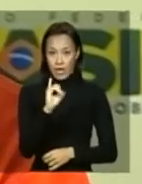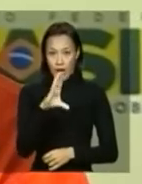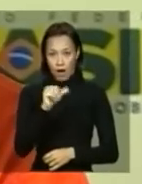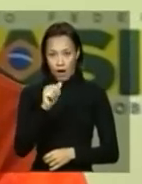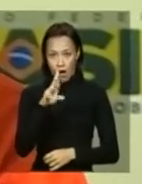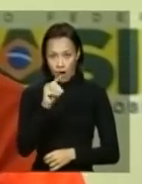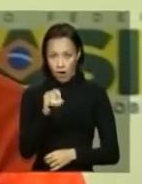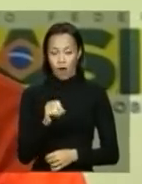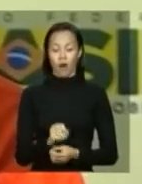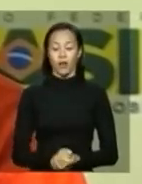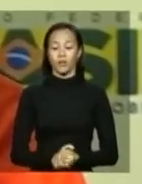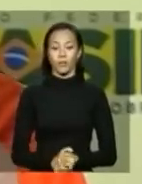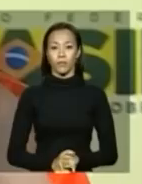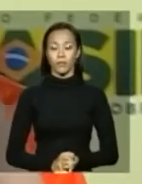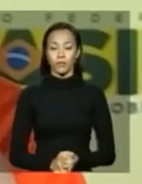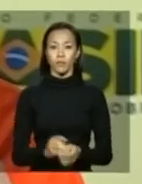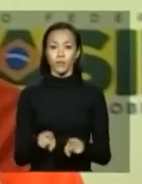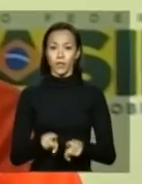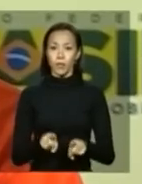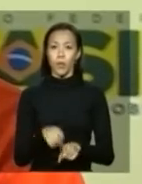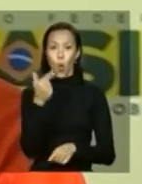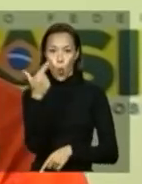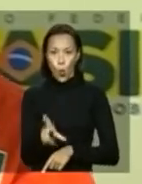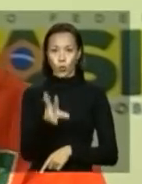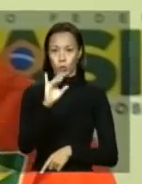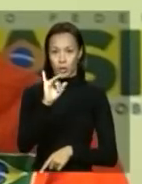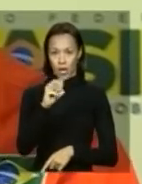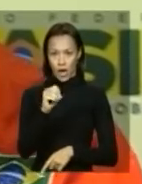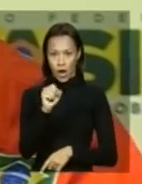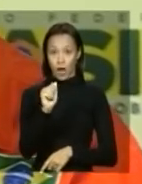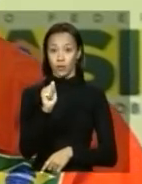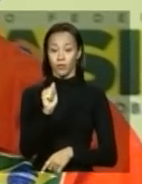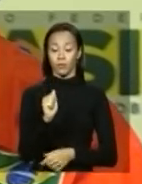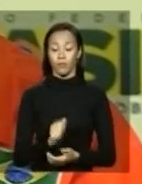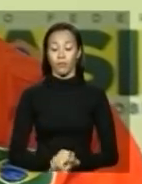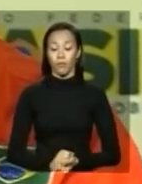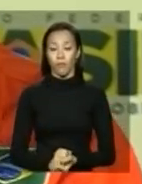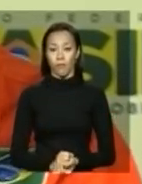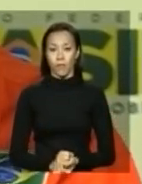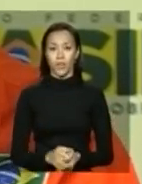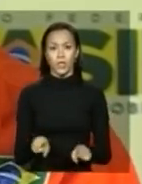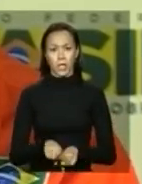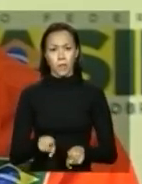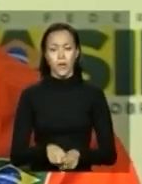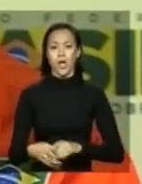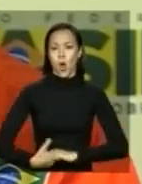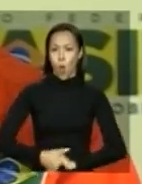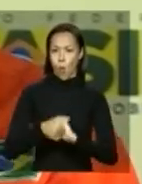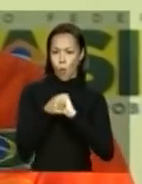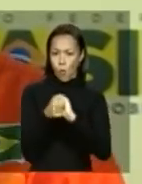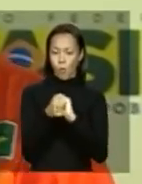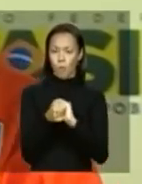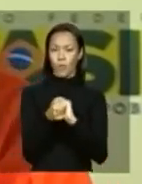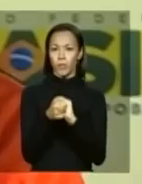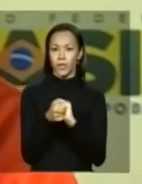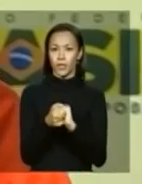Ricardo Ribeiro, da UTC, Ricardo Galvão, da Queiroz Galvão. Cumprimentar também